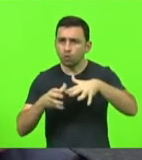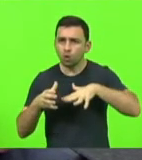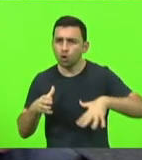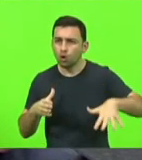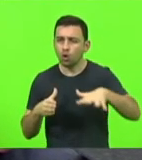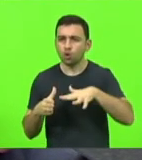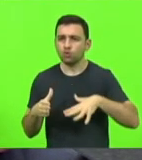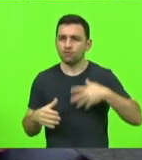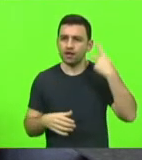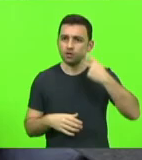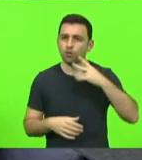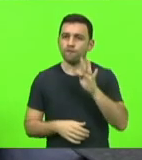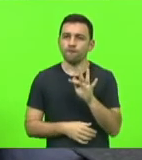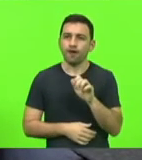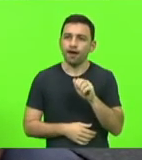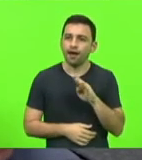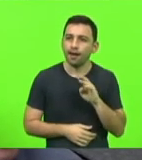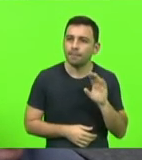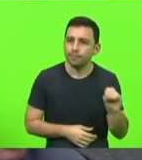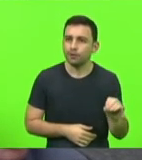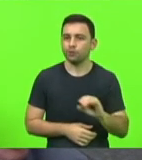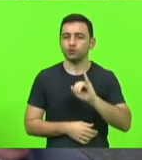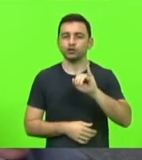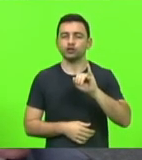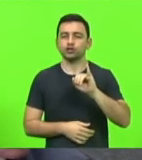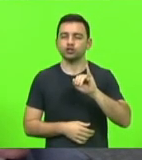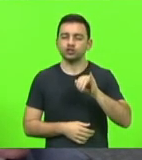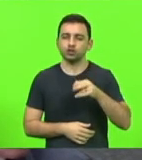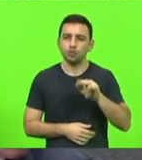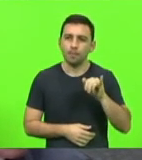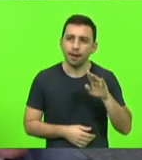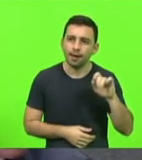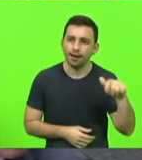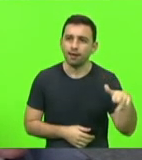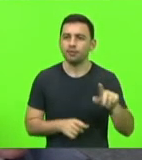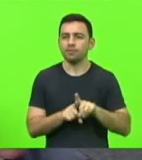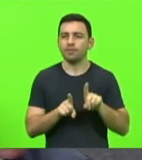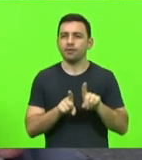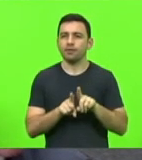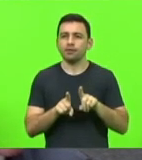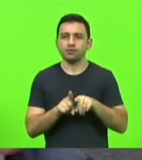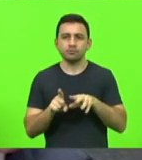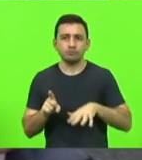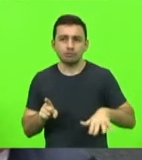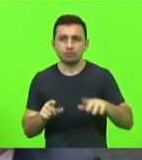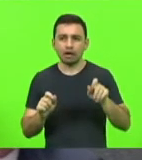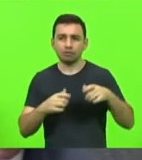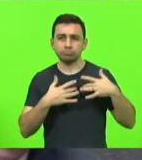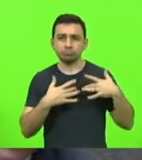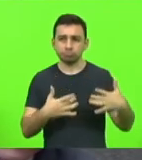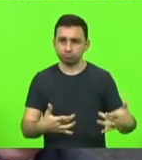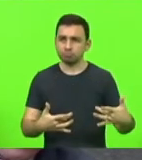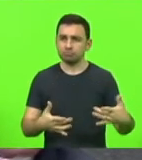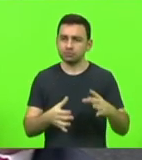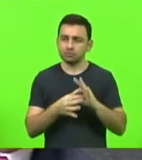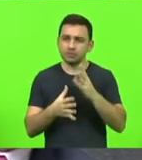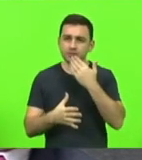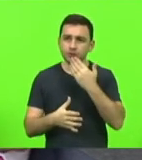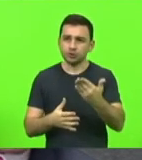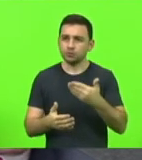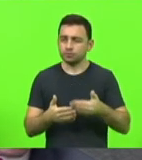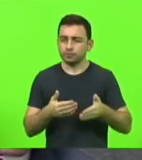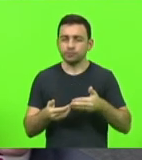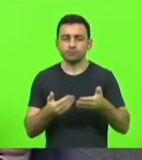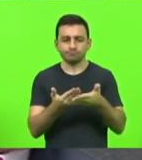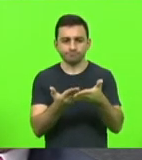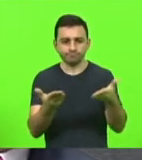Fábio, o Adair, o Gilmar e o Marcos também sejam bem-vindos a esta casa. Nos colocamos à disposição aí também dos pleitos dessas duas importantes cidades de Santa